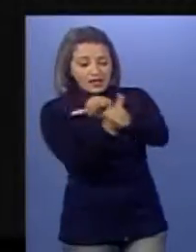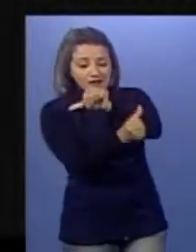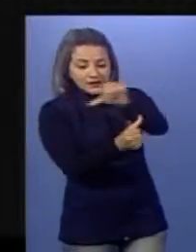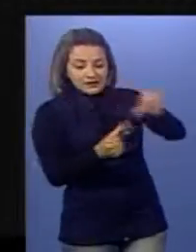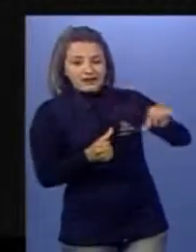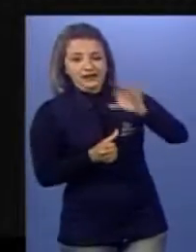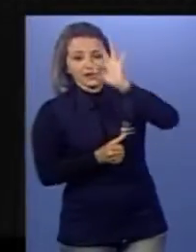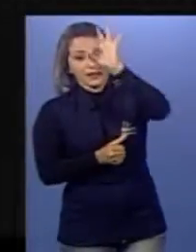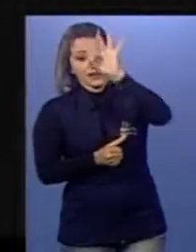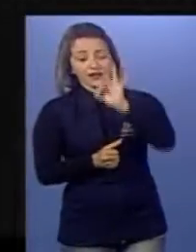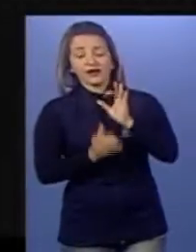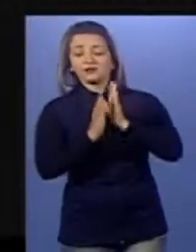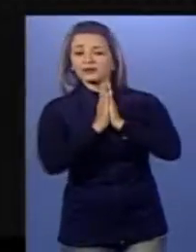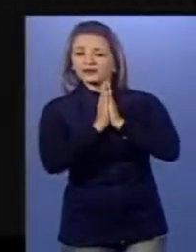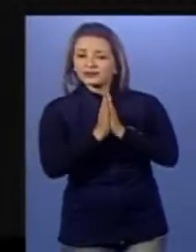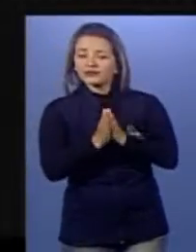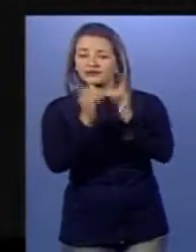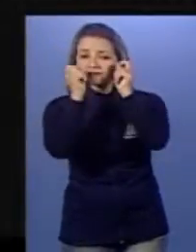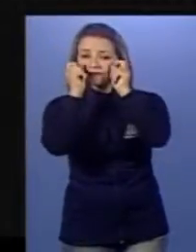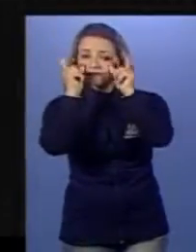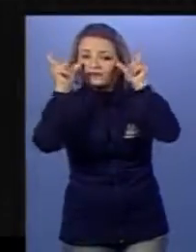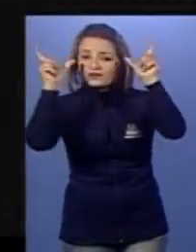com isso